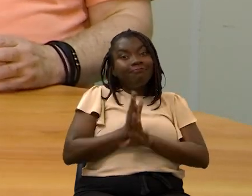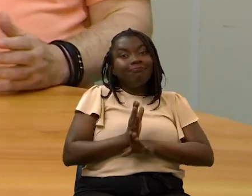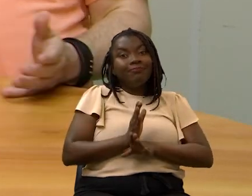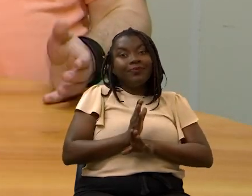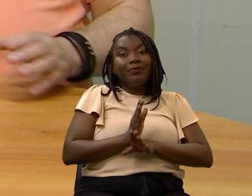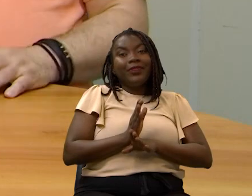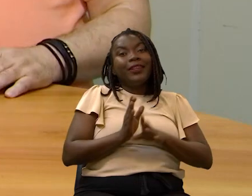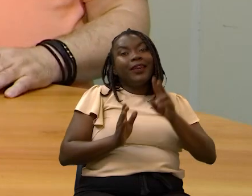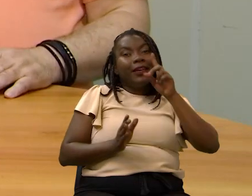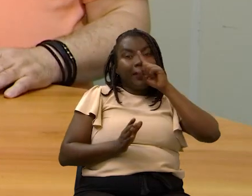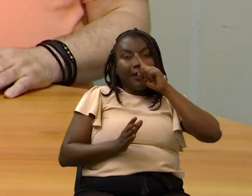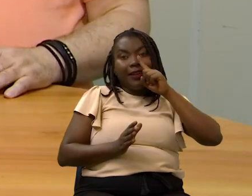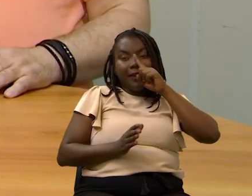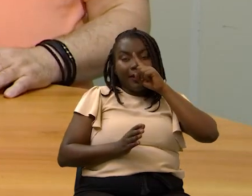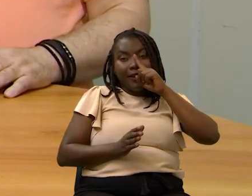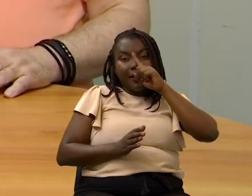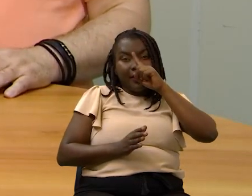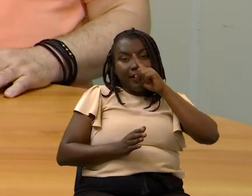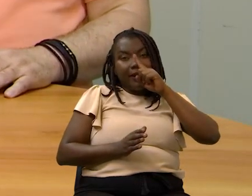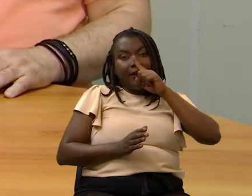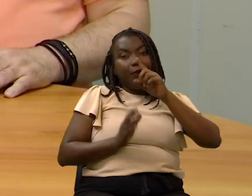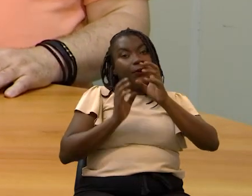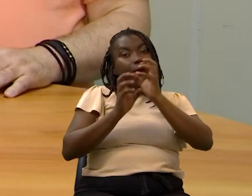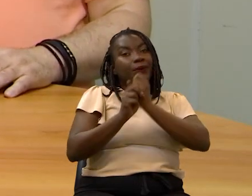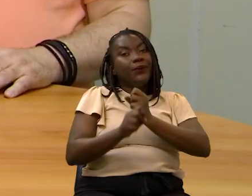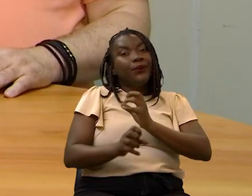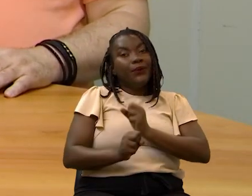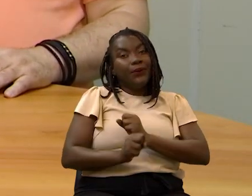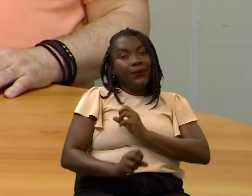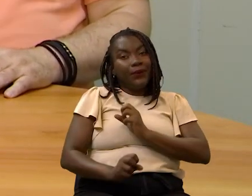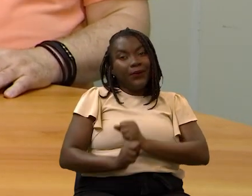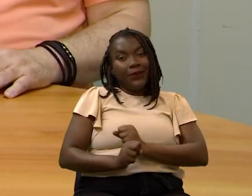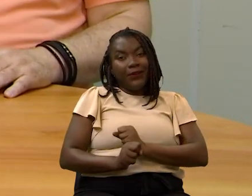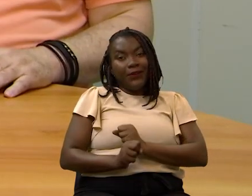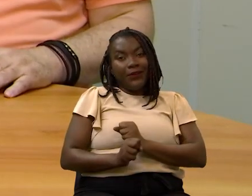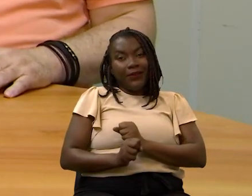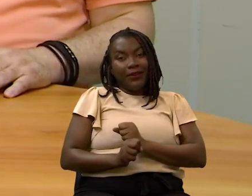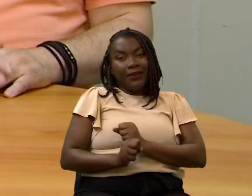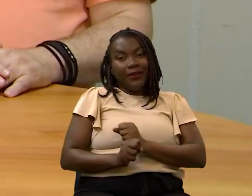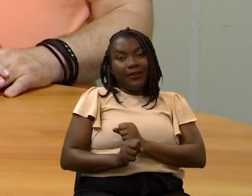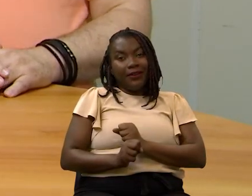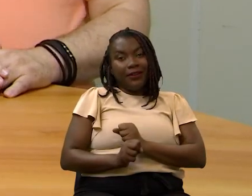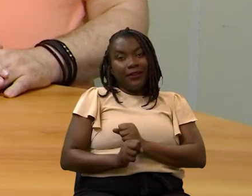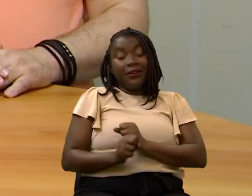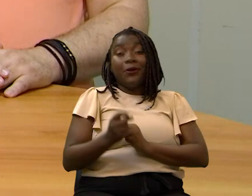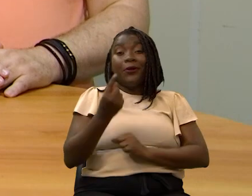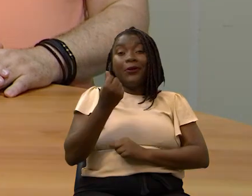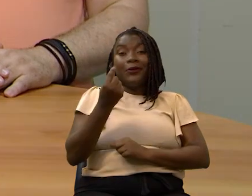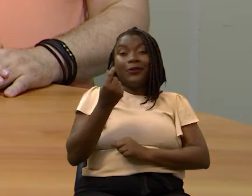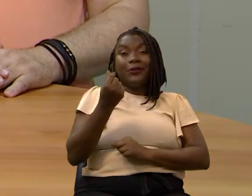porém que é perigoso no cálculo